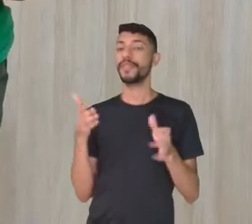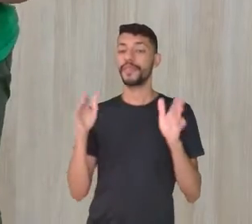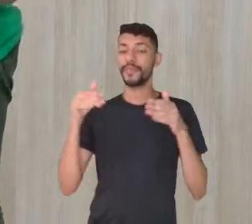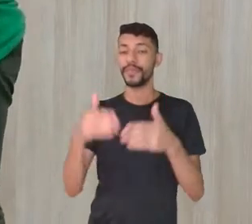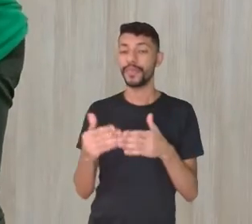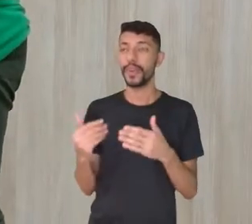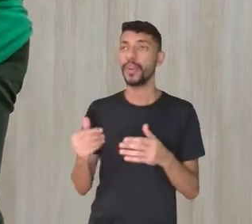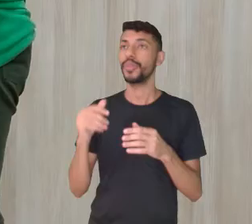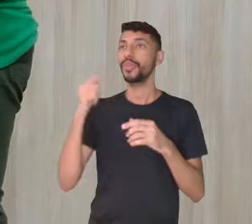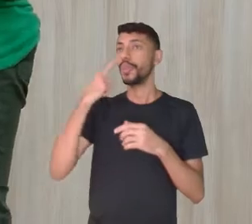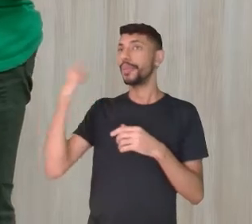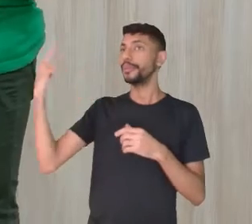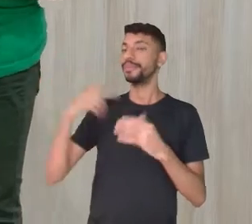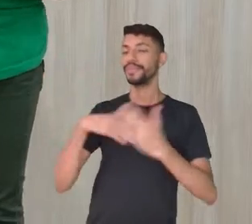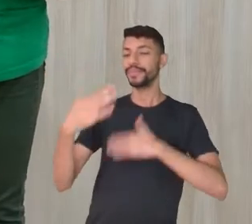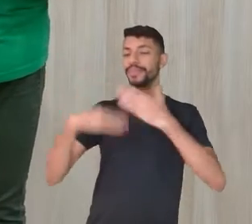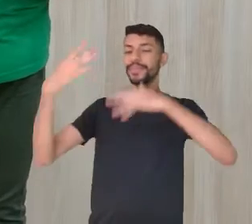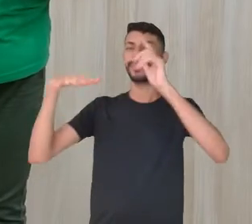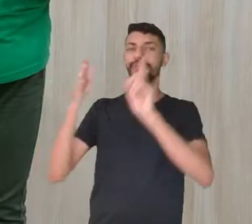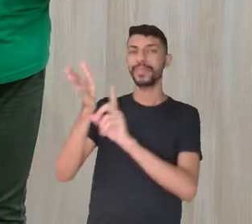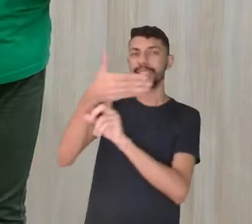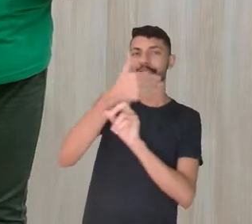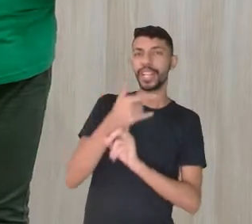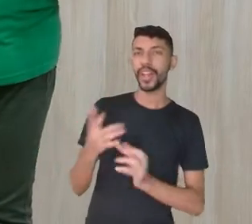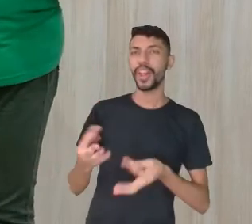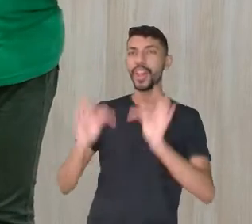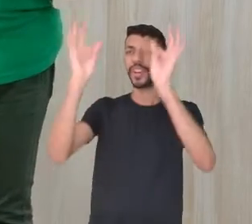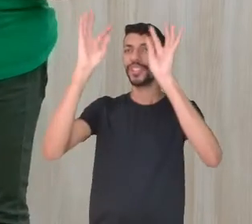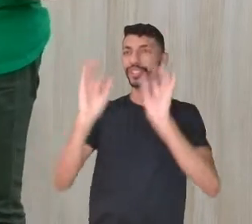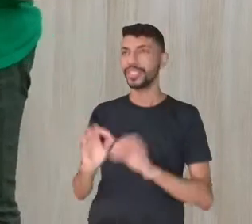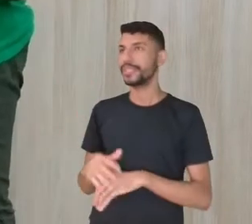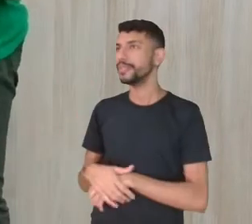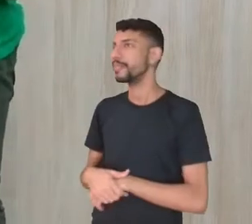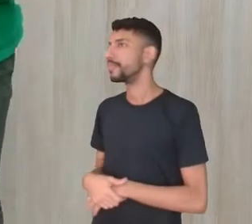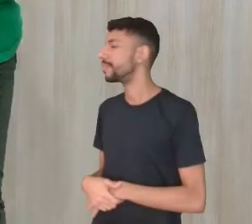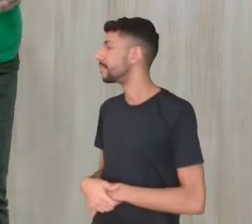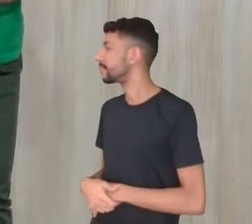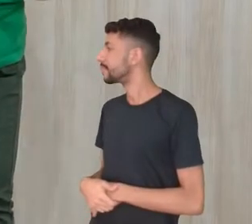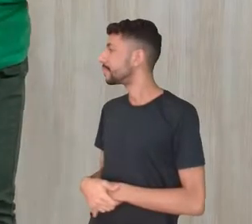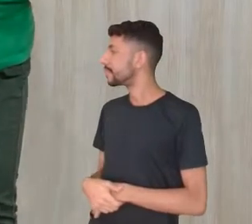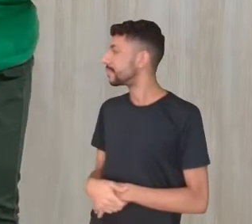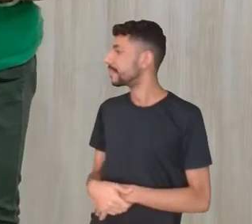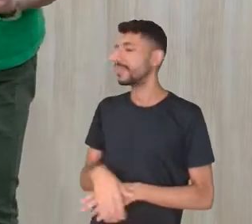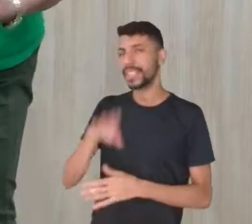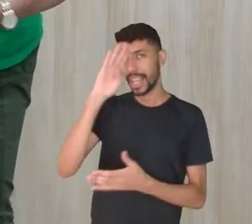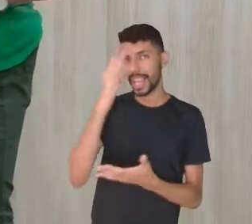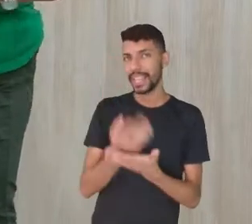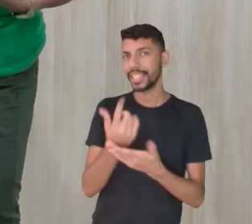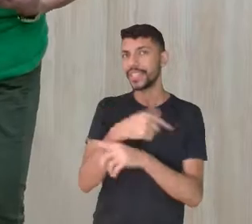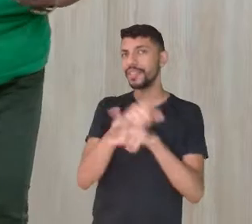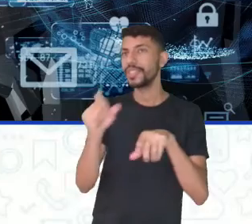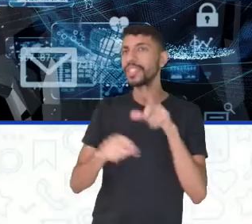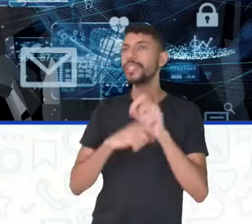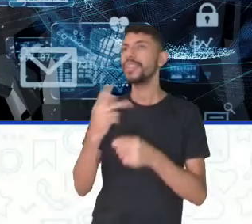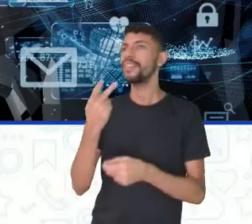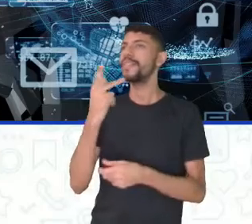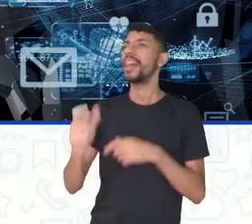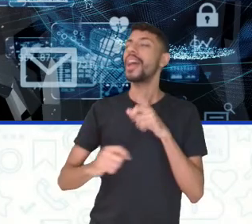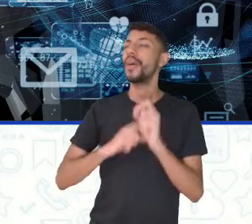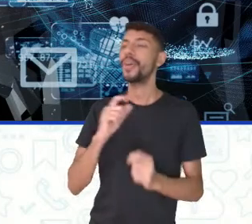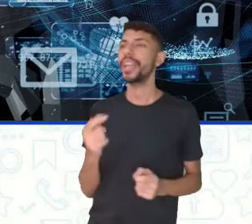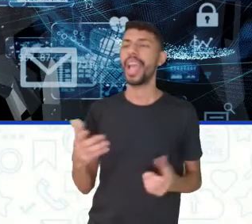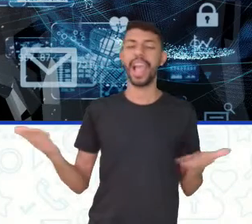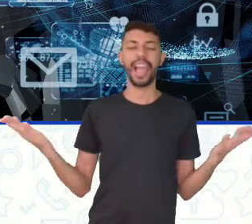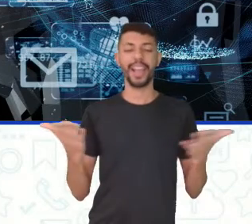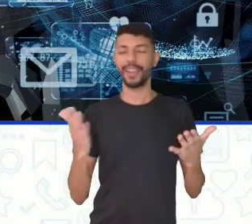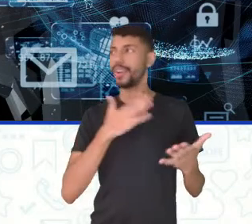fantástico. Avanços tecnológicos. Eu creio que vocês, né, vão dizer, ah, professor, isso aí agora é a minha praia, está falando